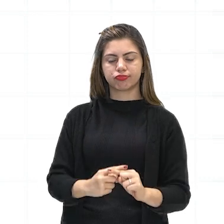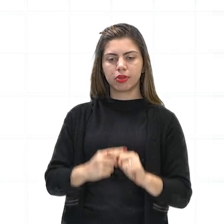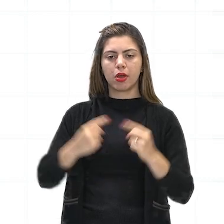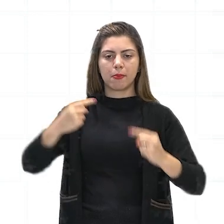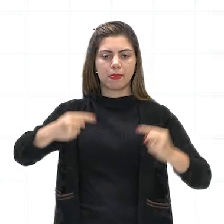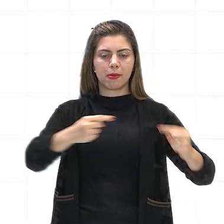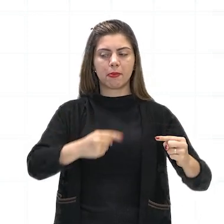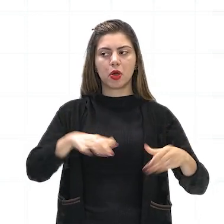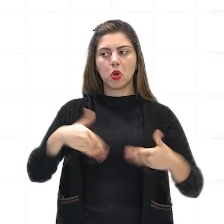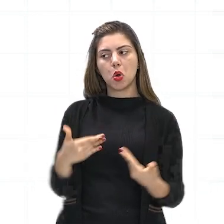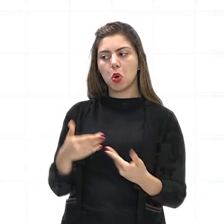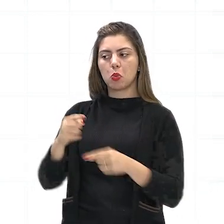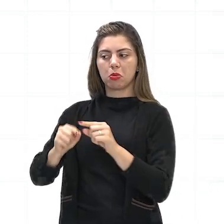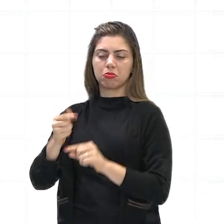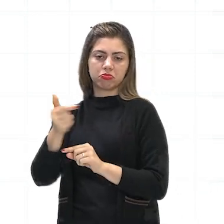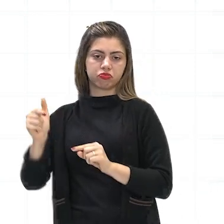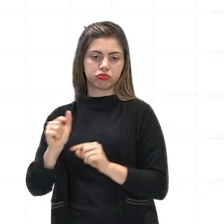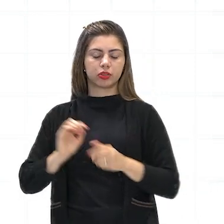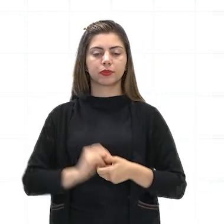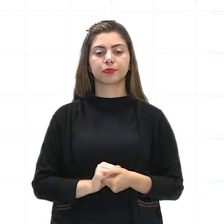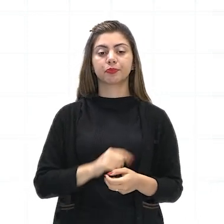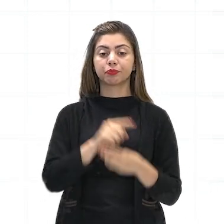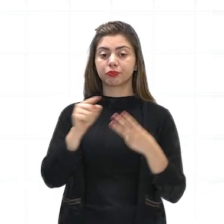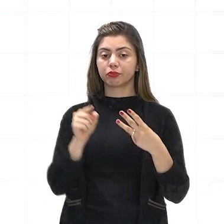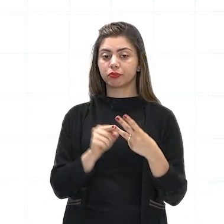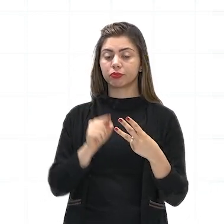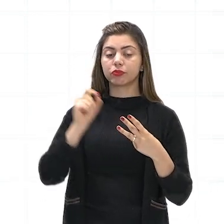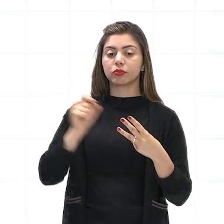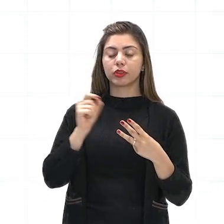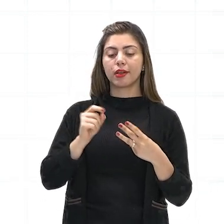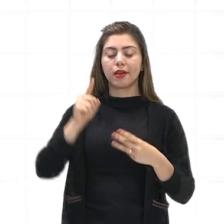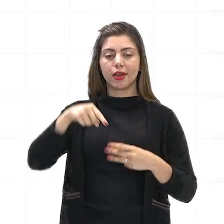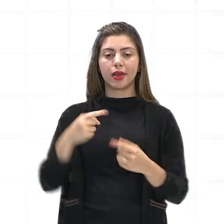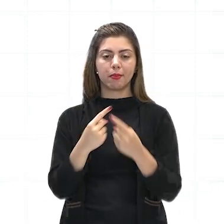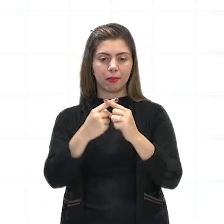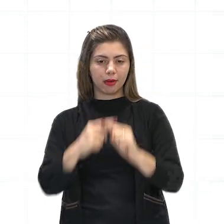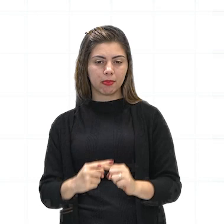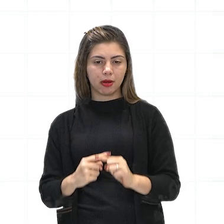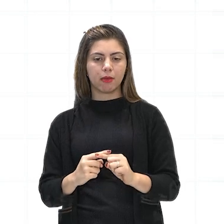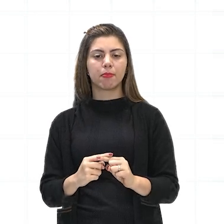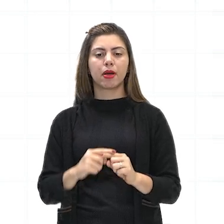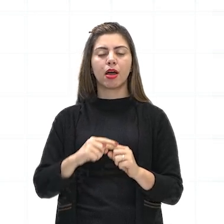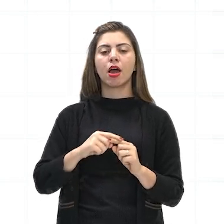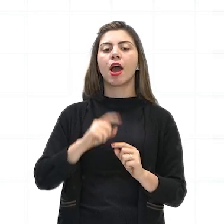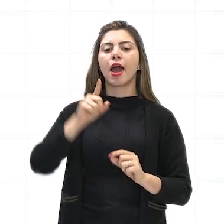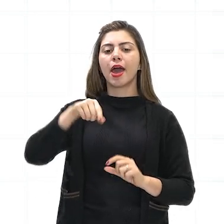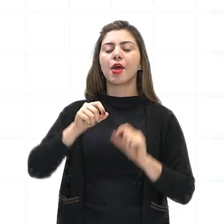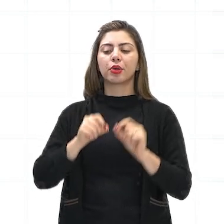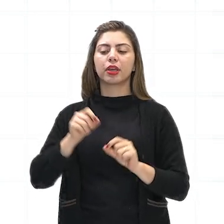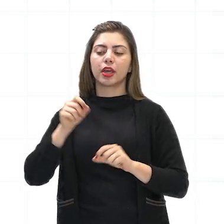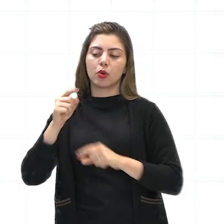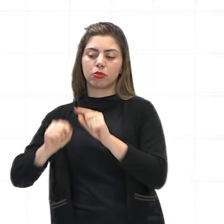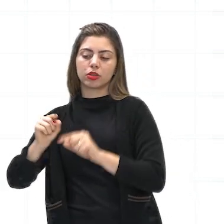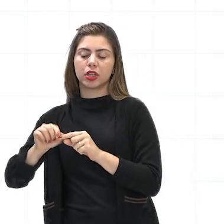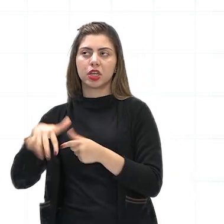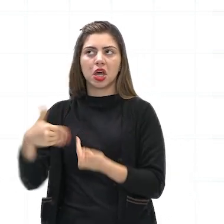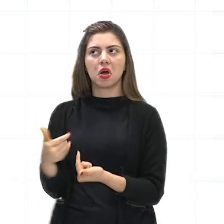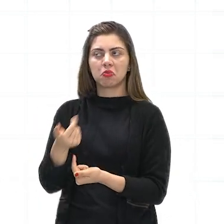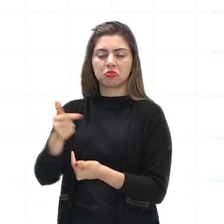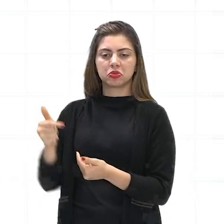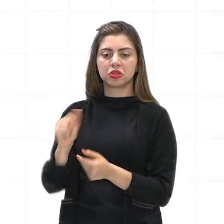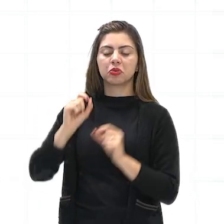elas. Terceiro, combate com ou sem armas entre pessoas ou